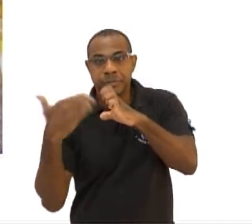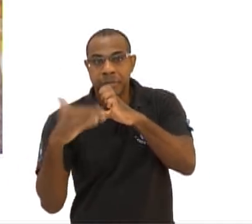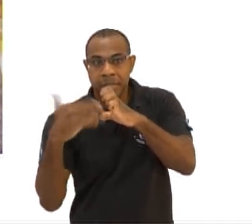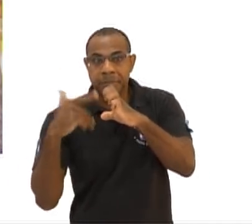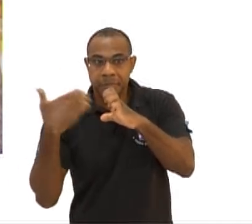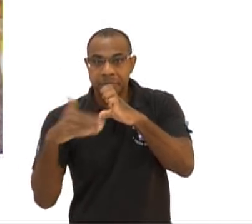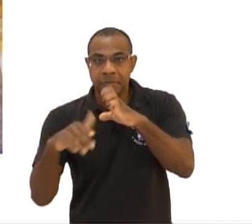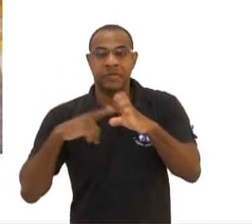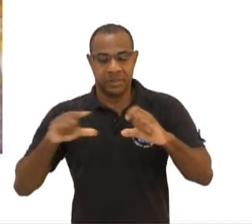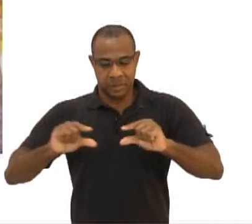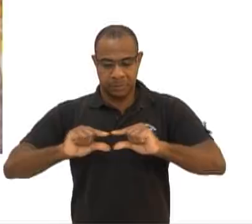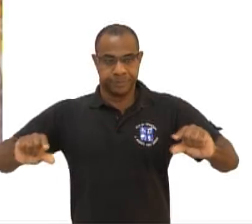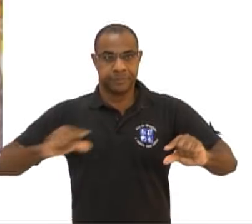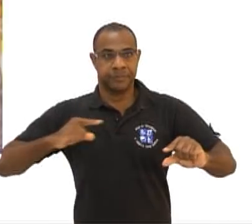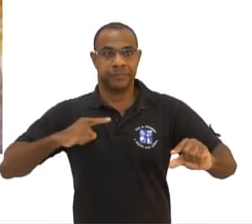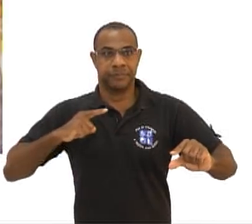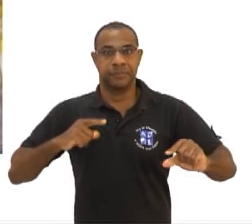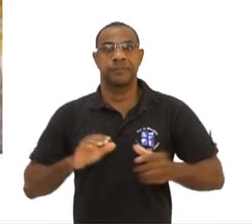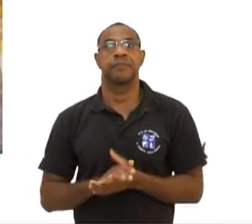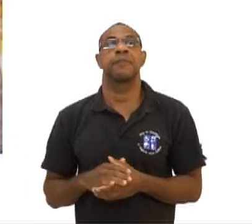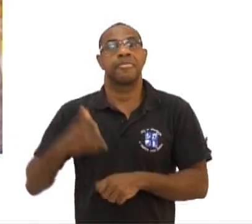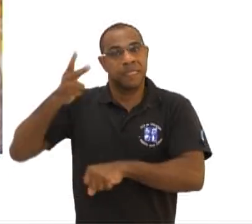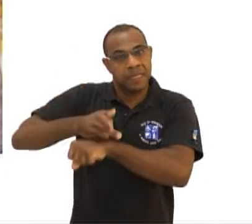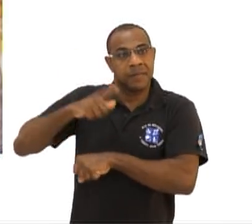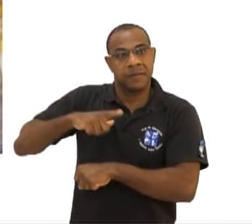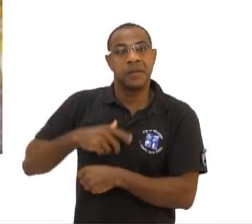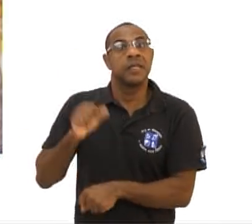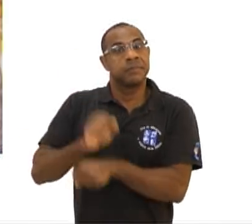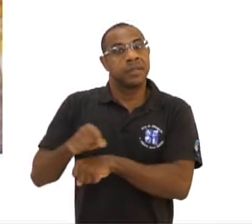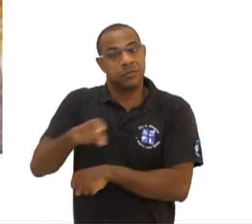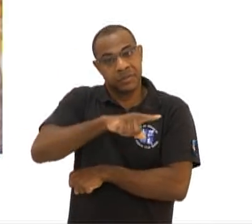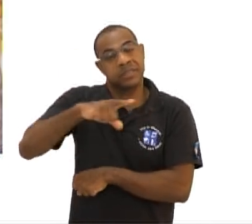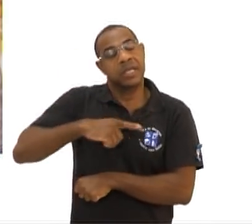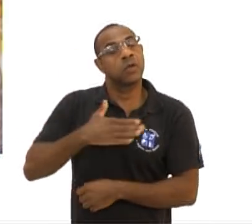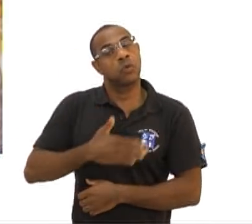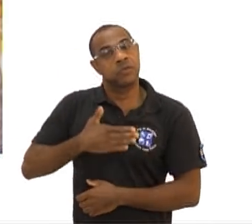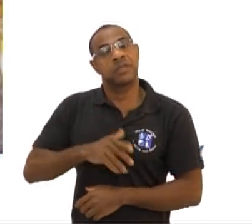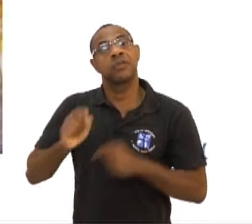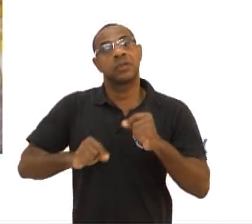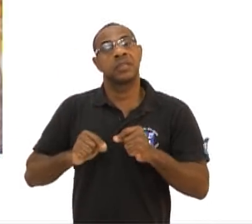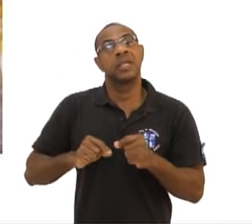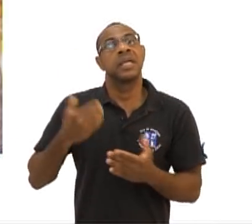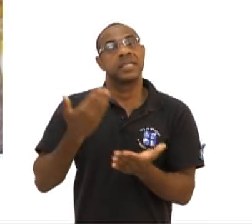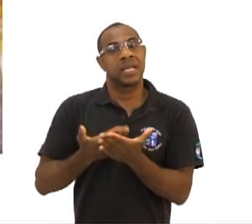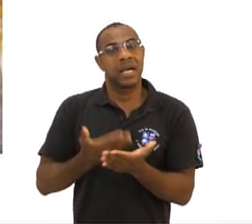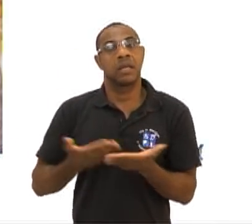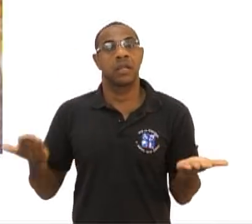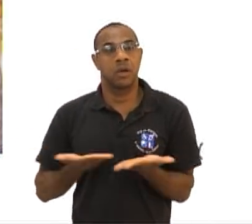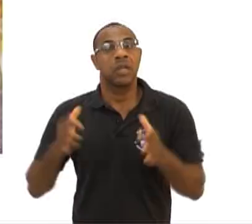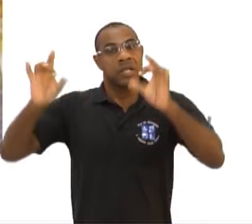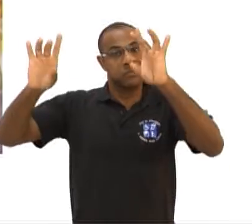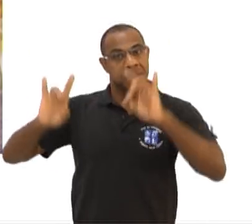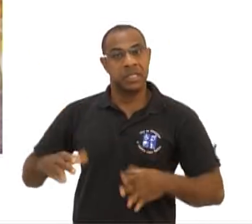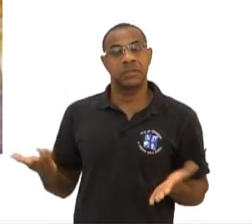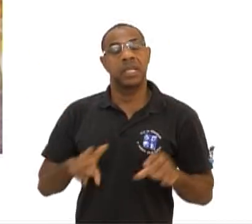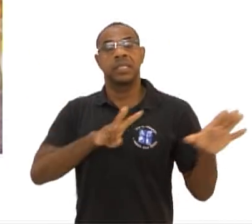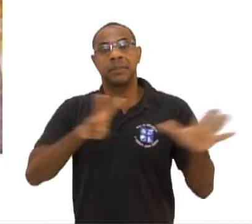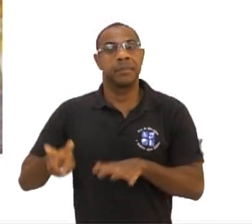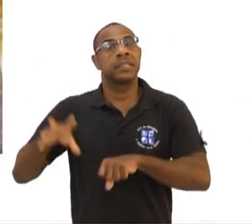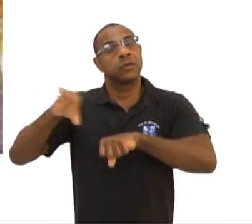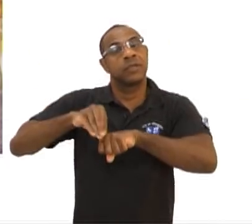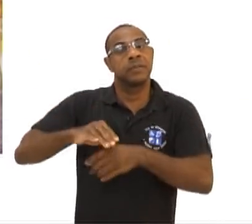estar na descrição deste vídeo. Eu espero que vocês tenham gostado da nossa aula especial da